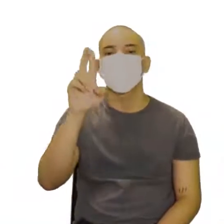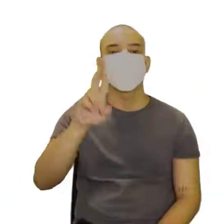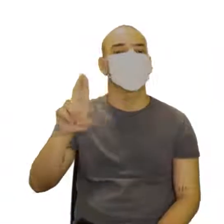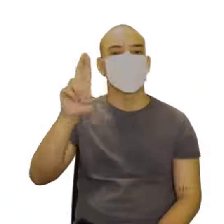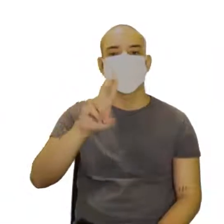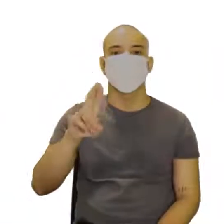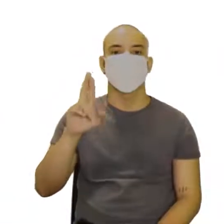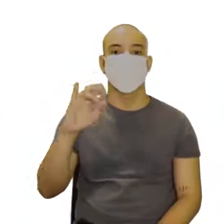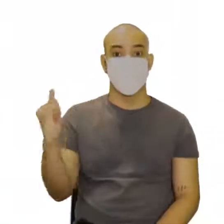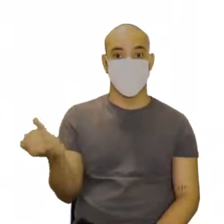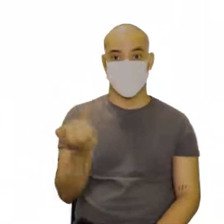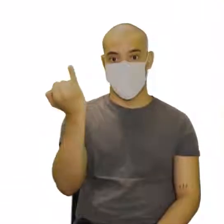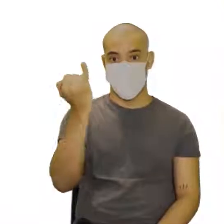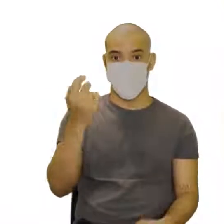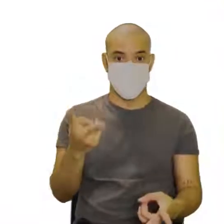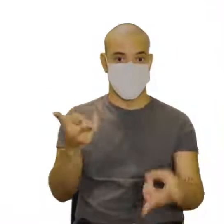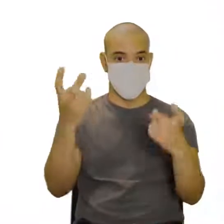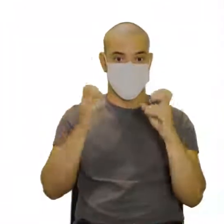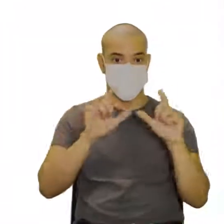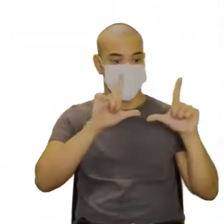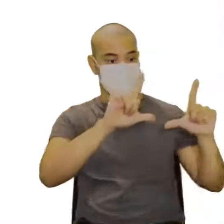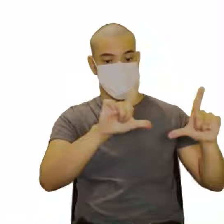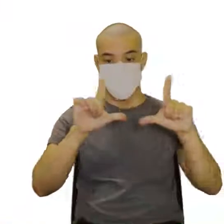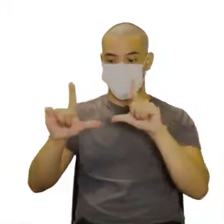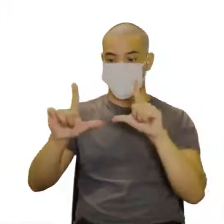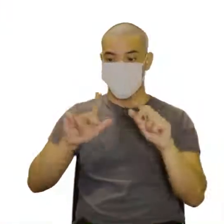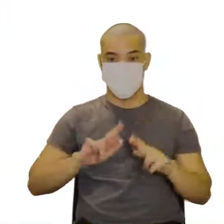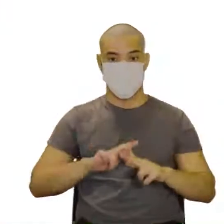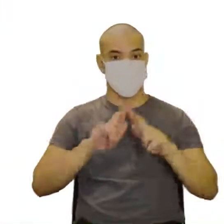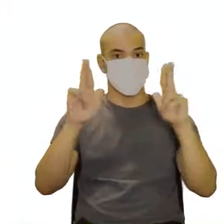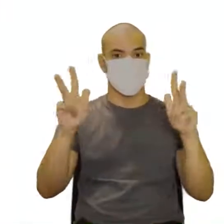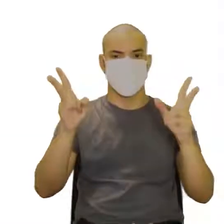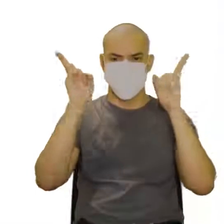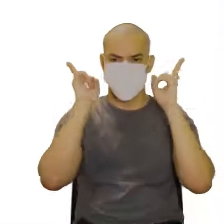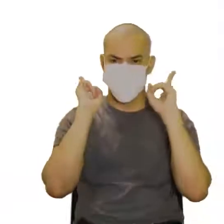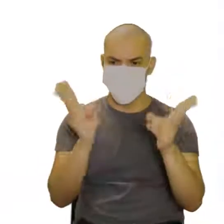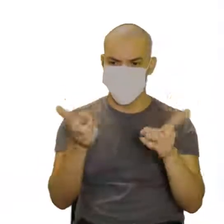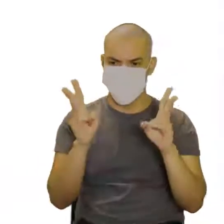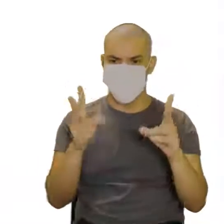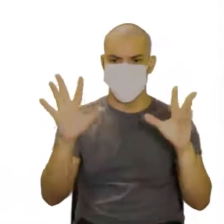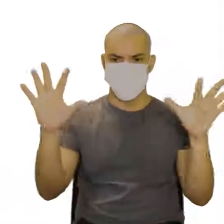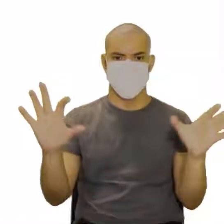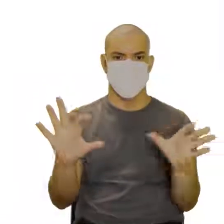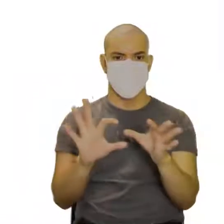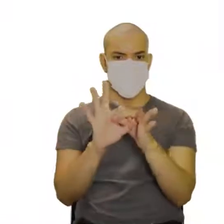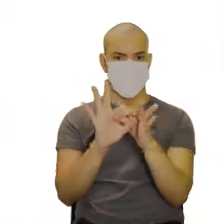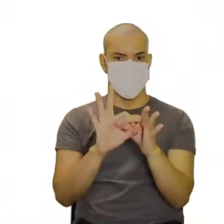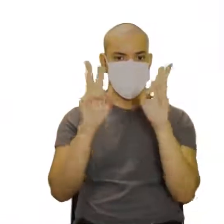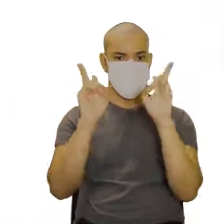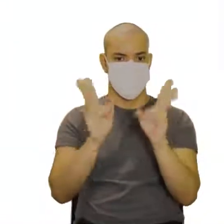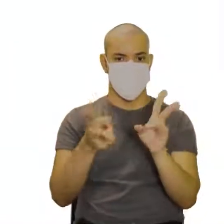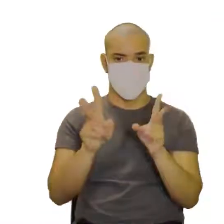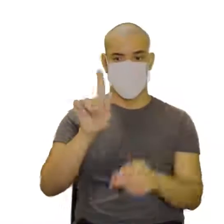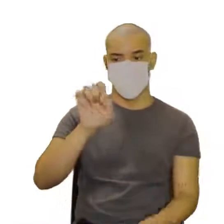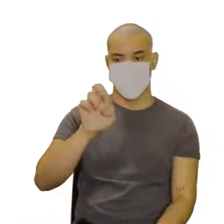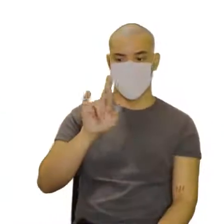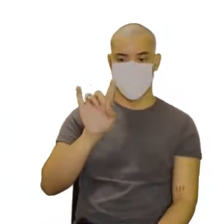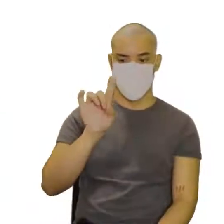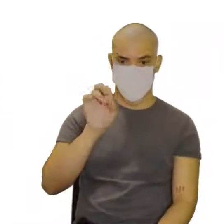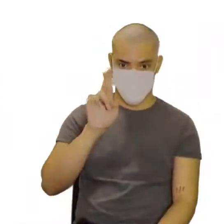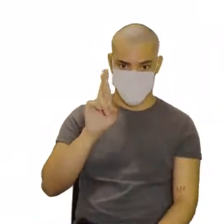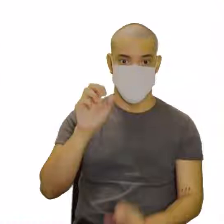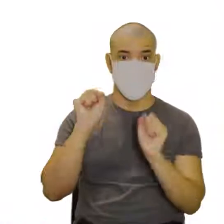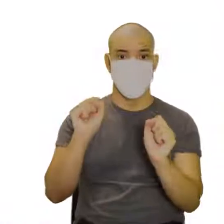importante notar que dois capacitores diferentes, mesmo quando ligados a um mesmo gerador,